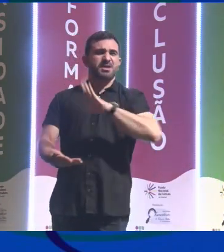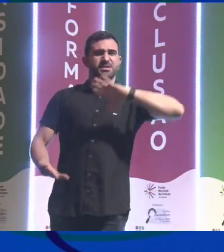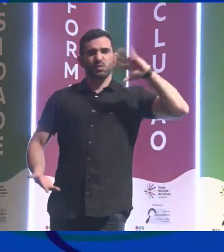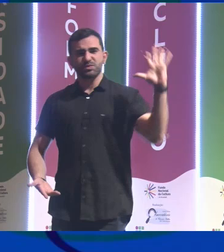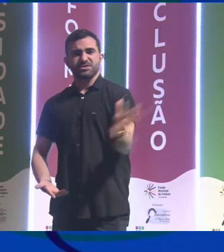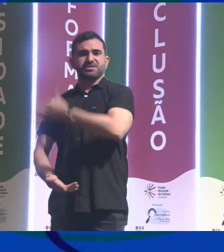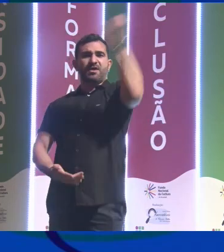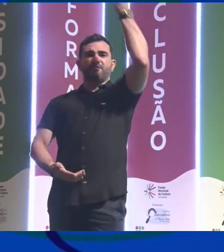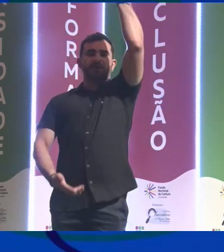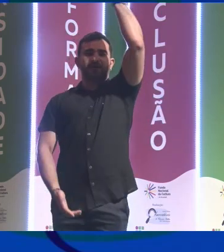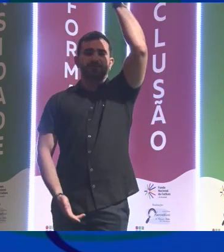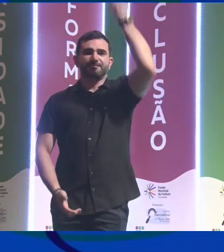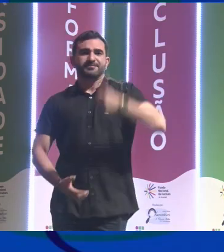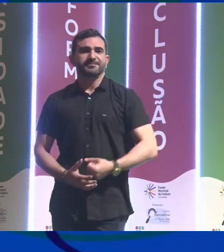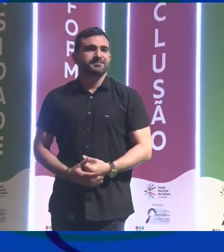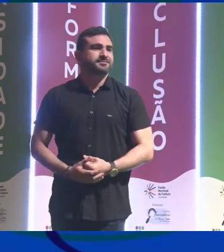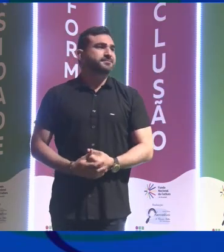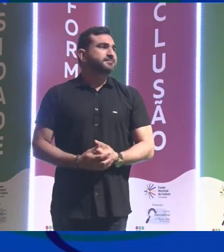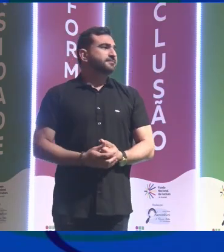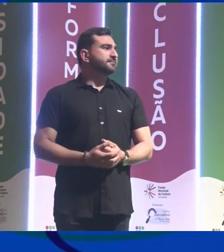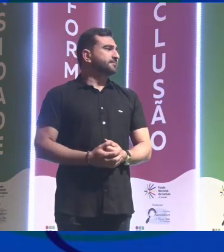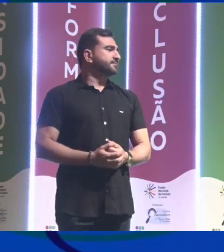salvar esse país.